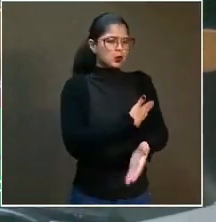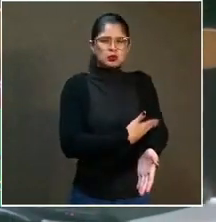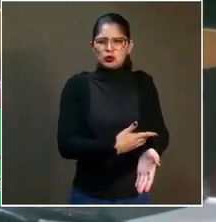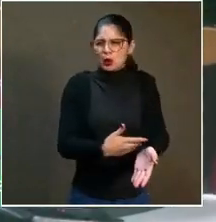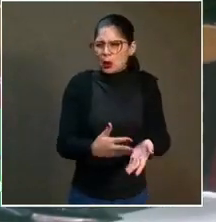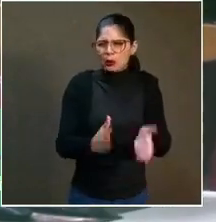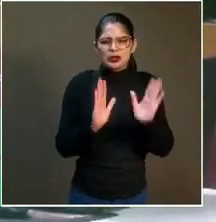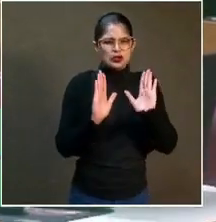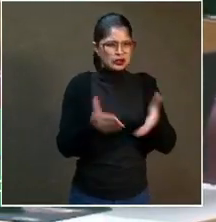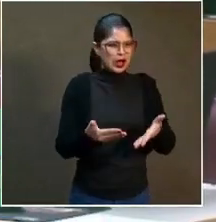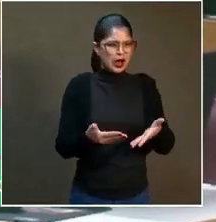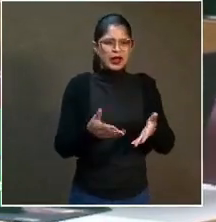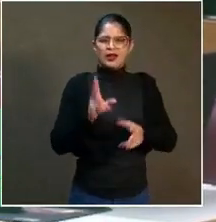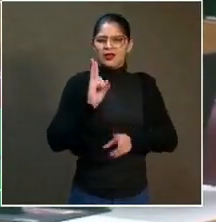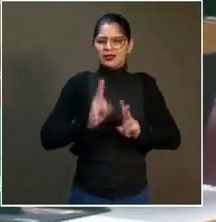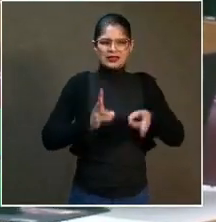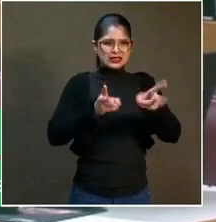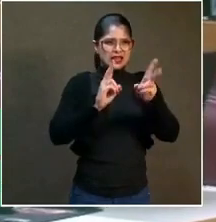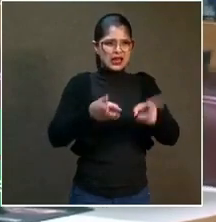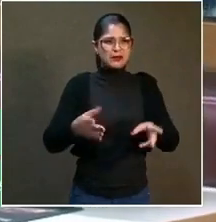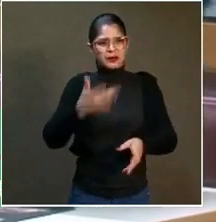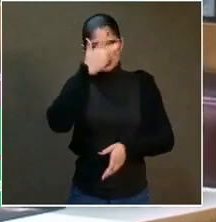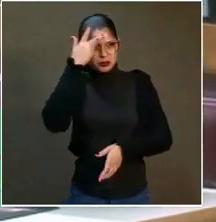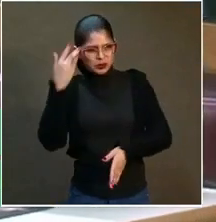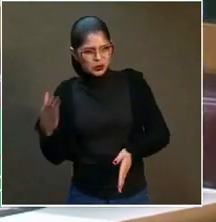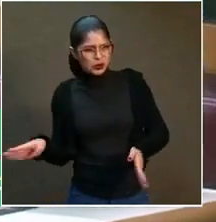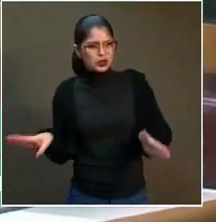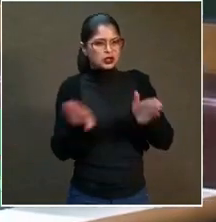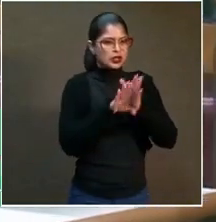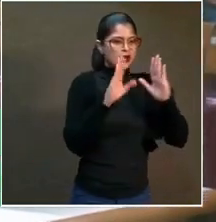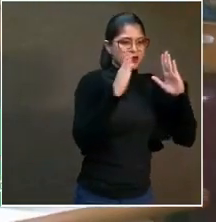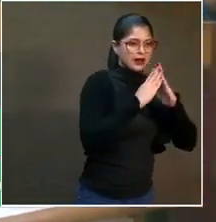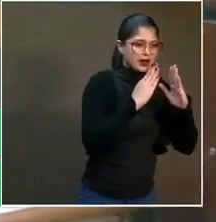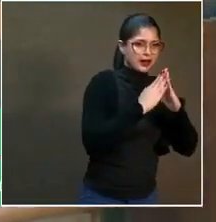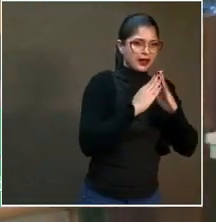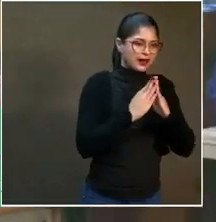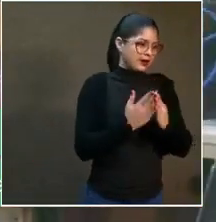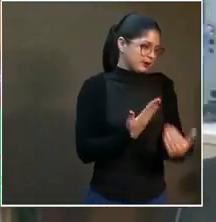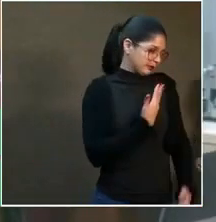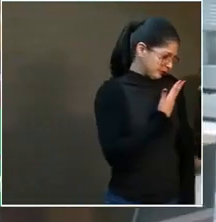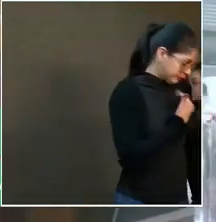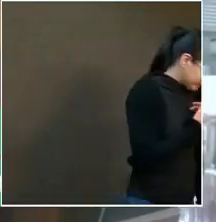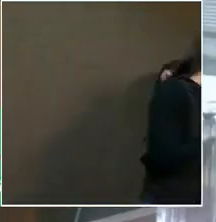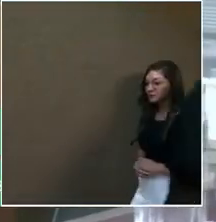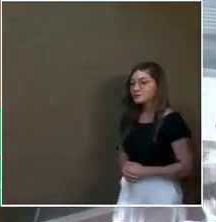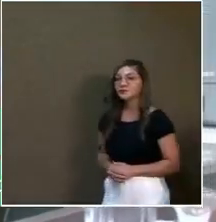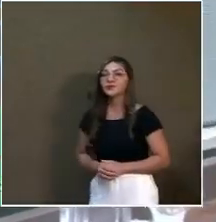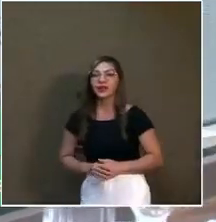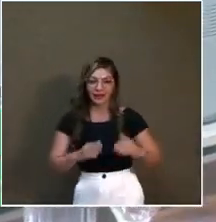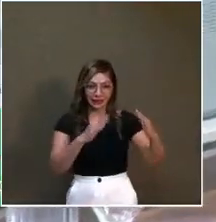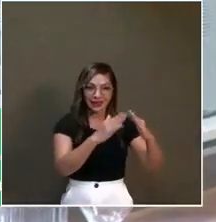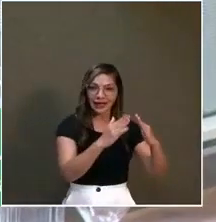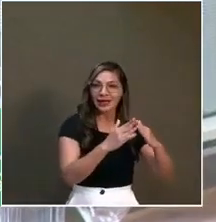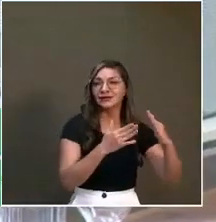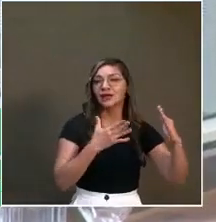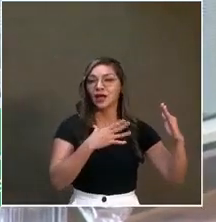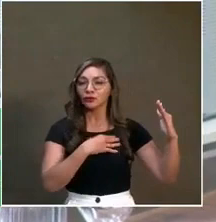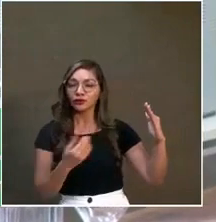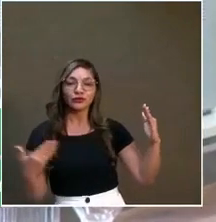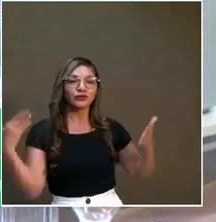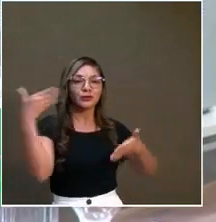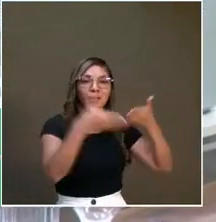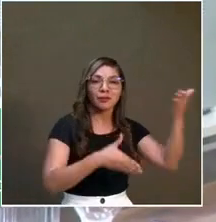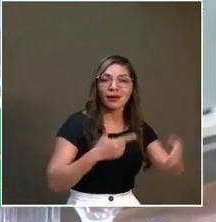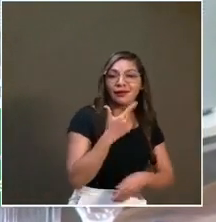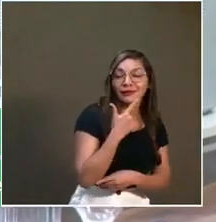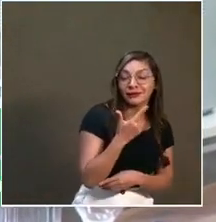costumava, com muita frequência, as pessoas chegarem ali para almoçar, os filhos para lanchar. Era uma